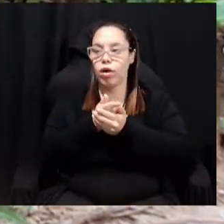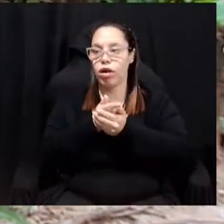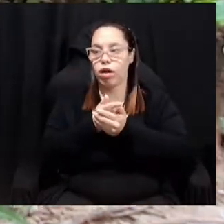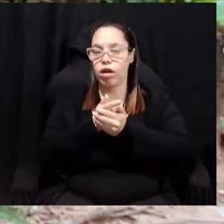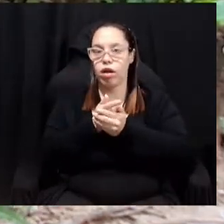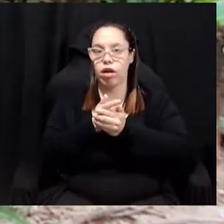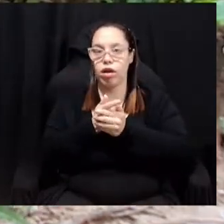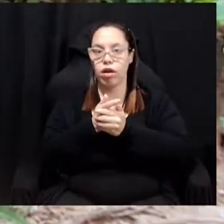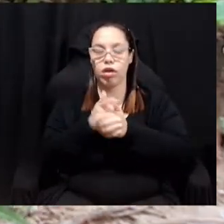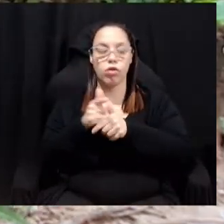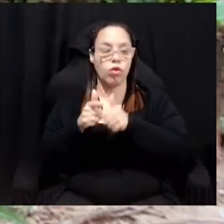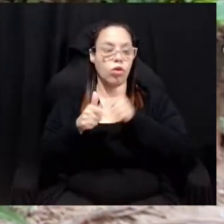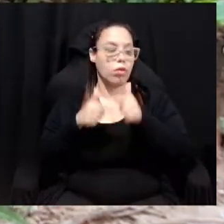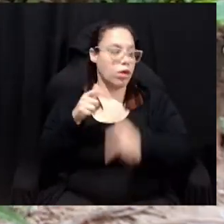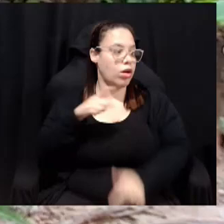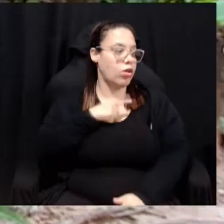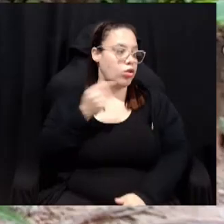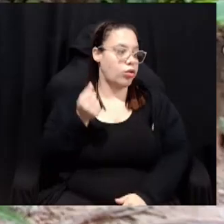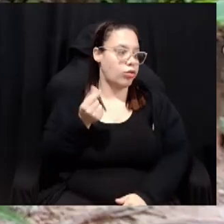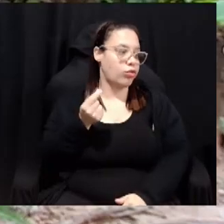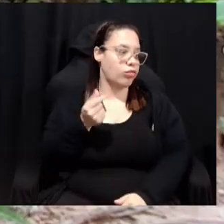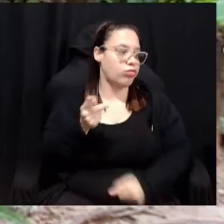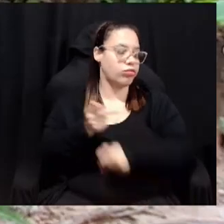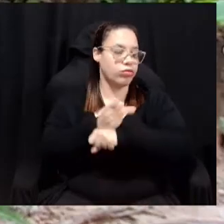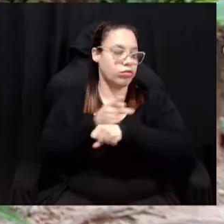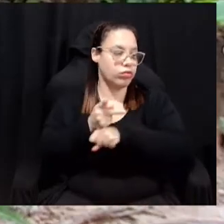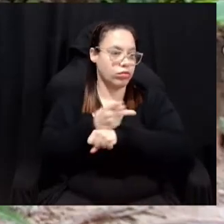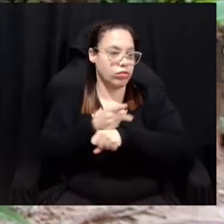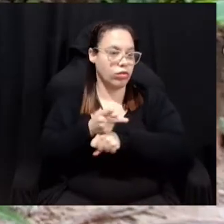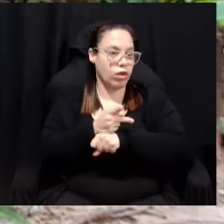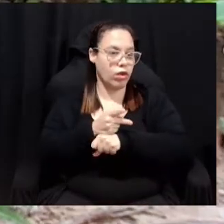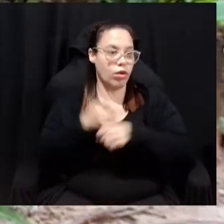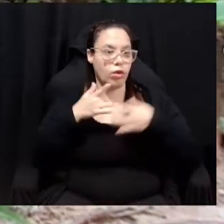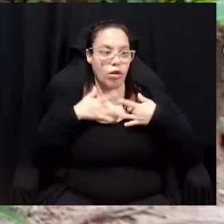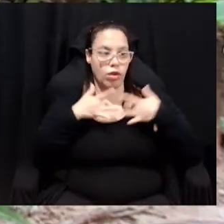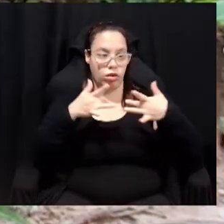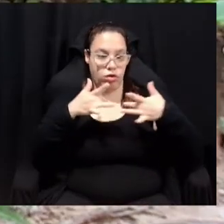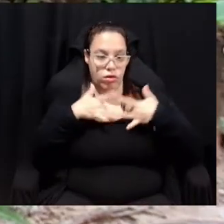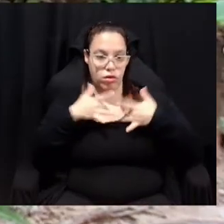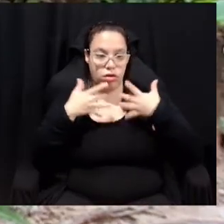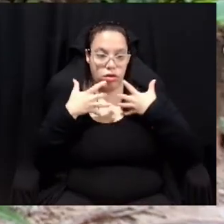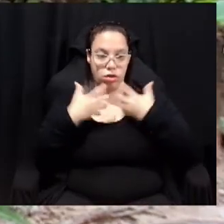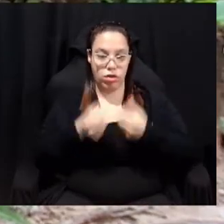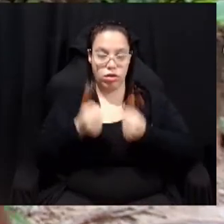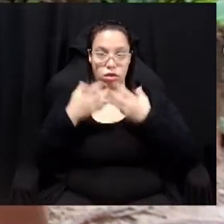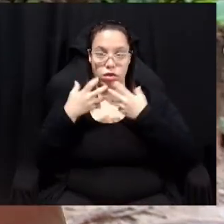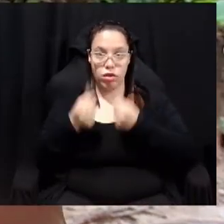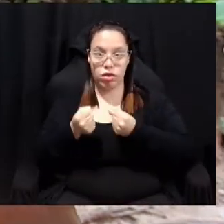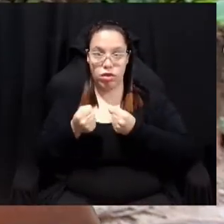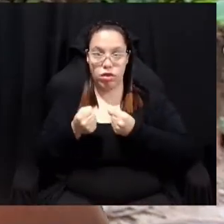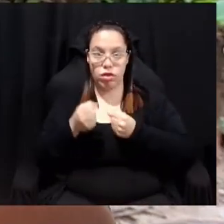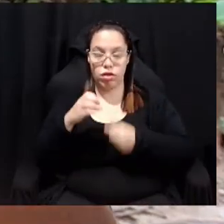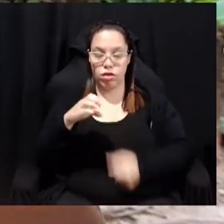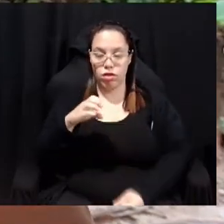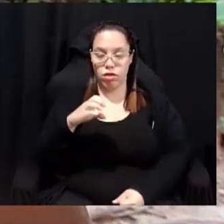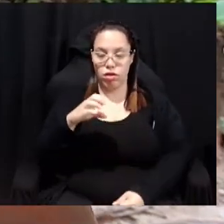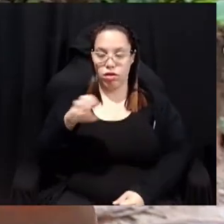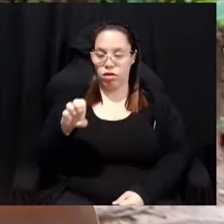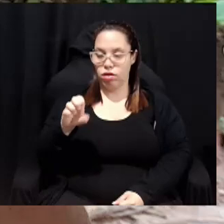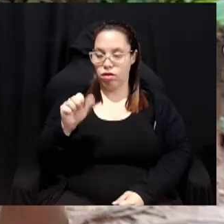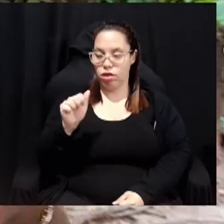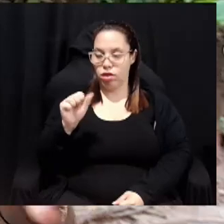valor. E eles procuravam, através das doações que eles recebiam do SEASA, eles procuravam